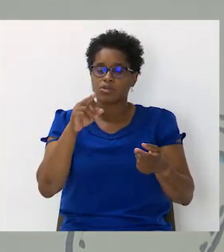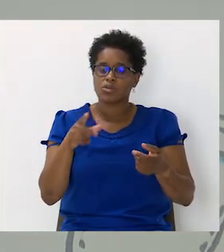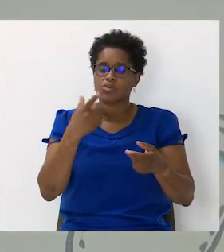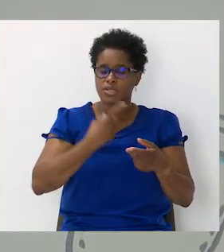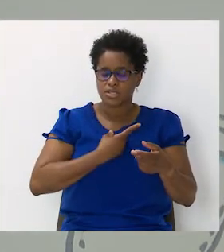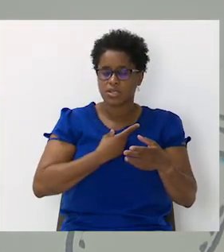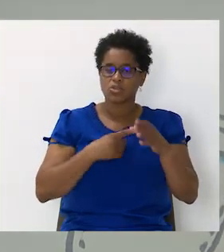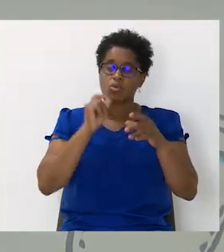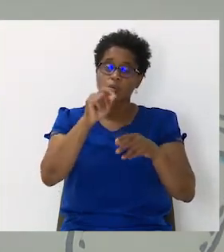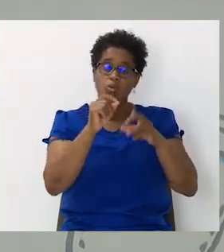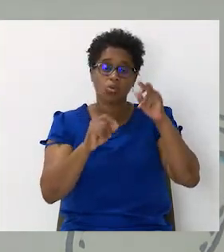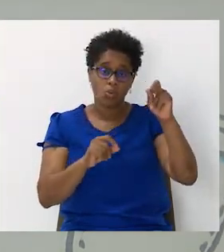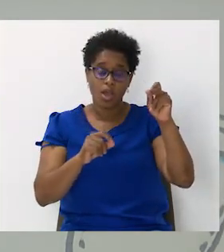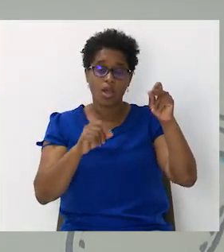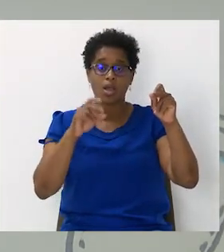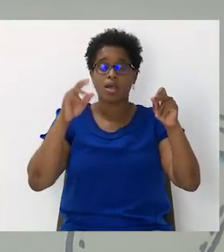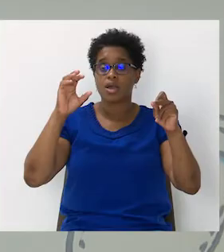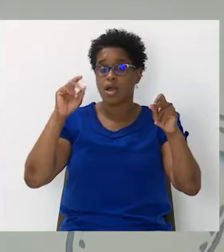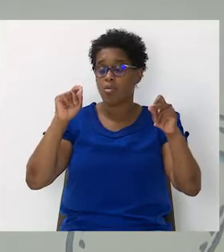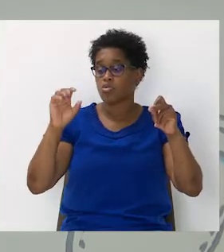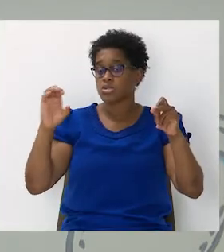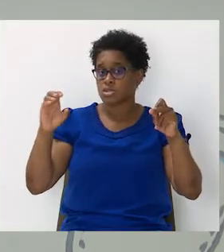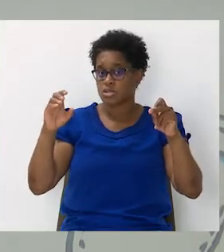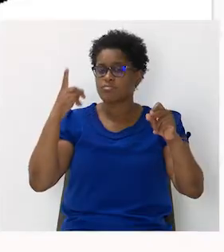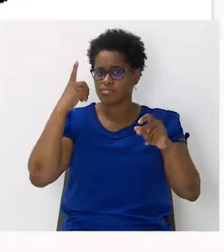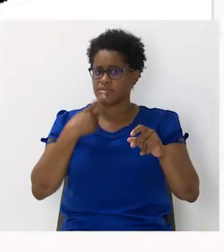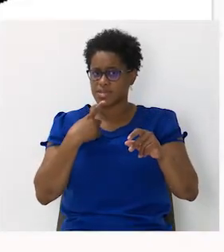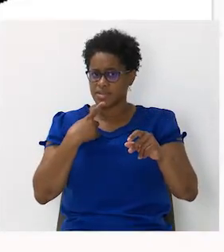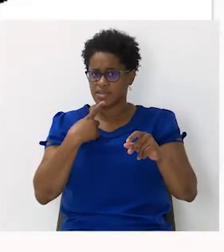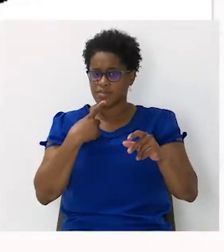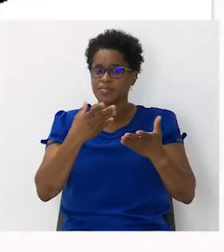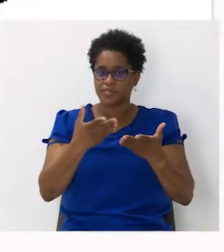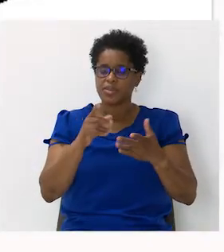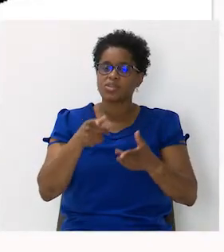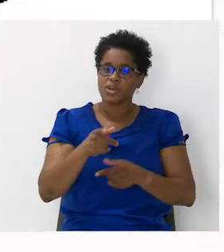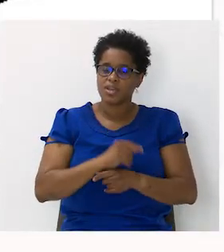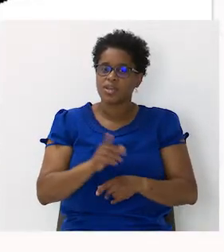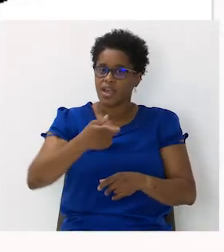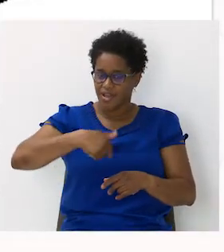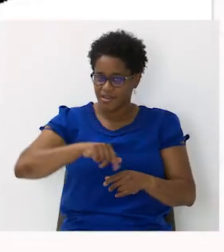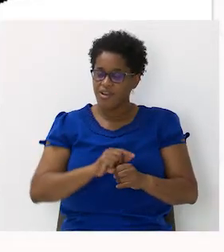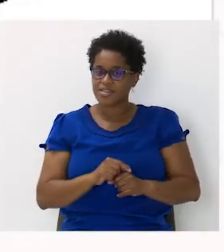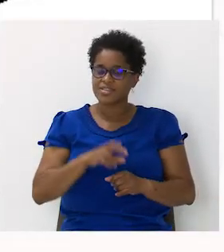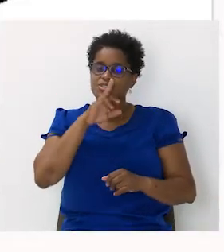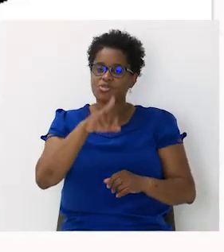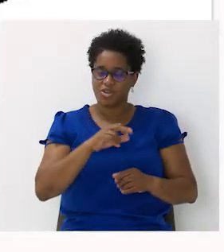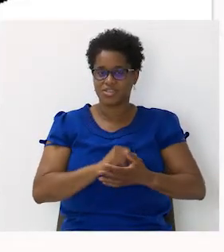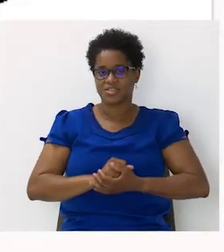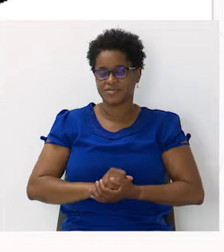ponto A até o ponto C. Perceberam a lógica? Então, eis a nossa